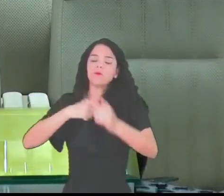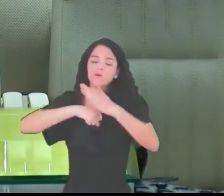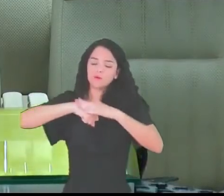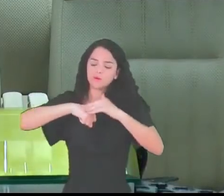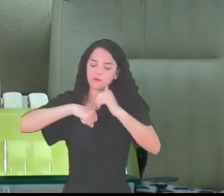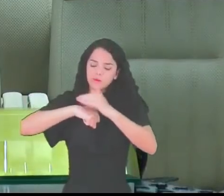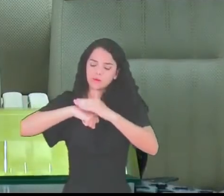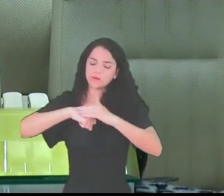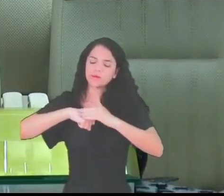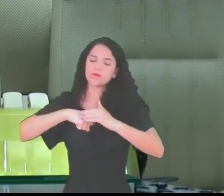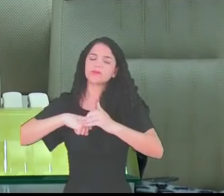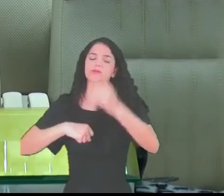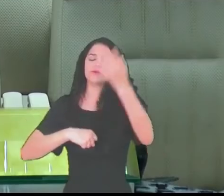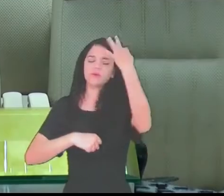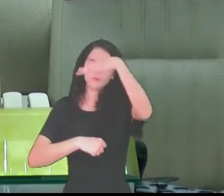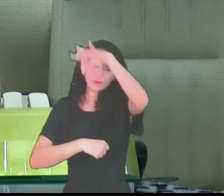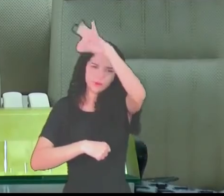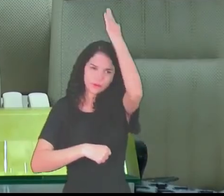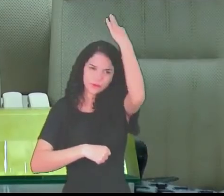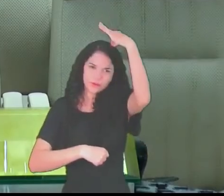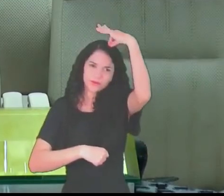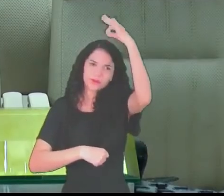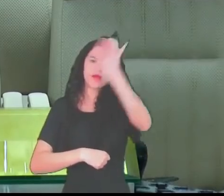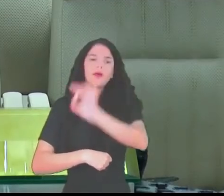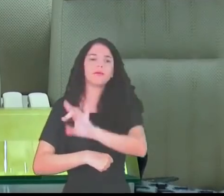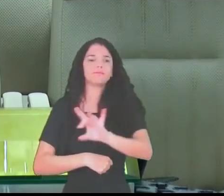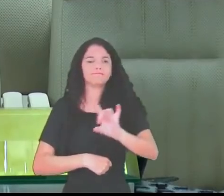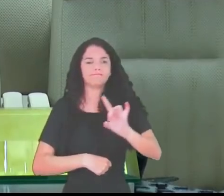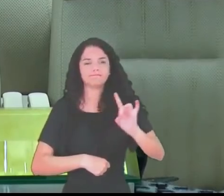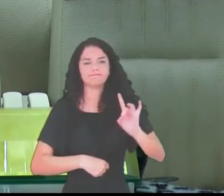consolações do Espírito Santo habitem em cada coração e todo